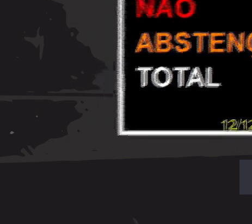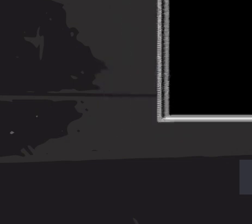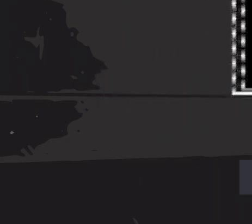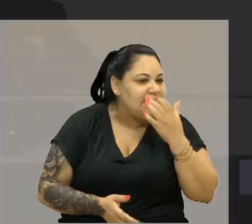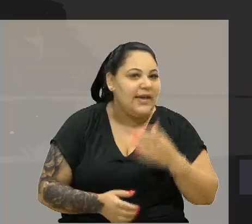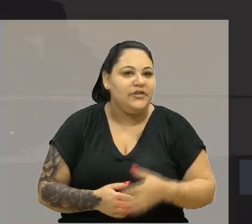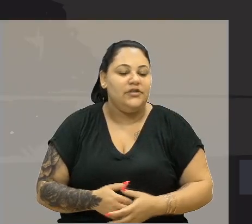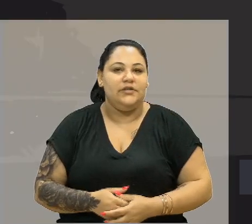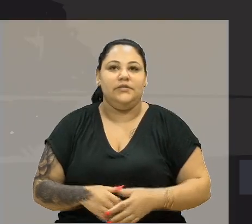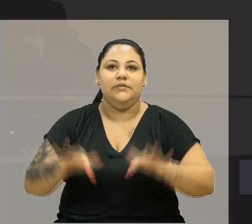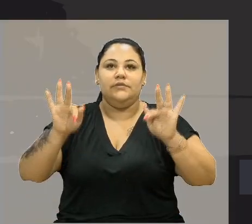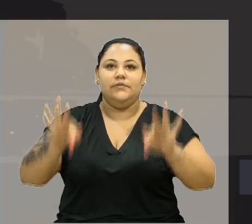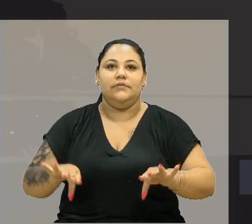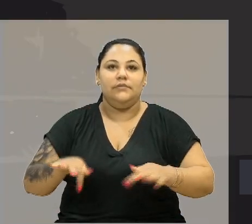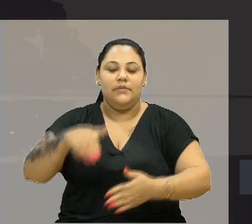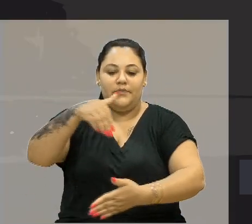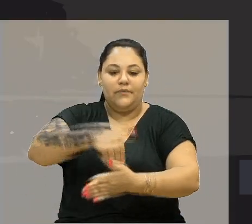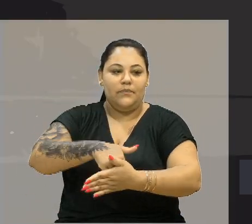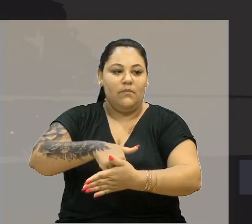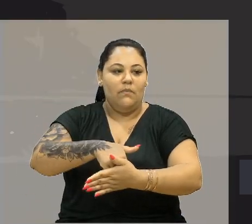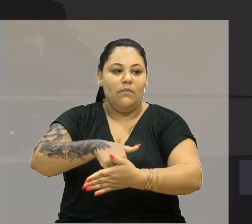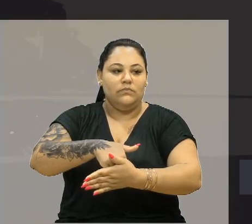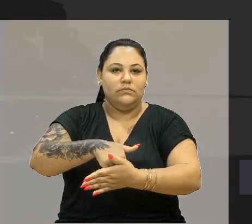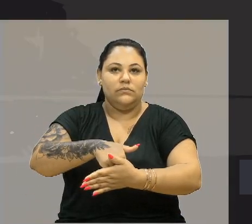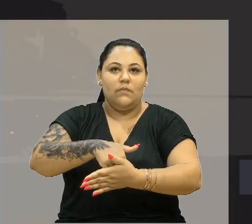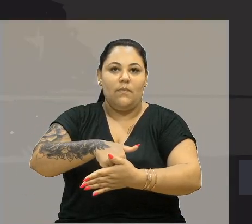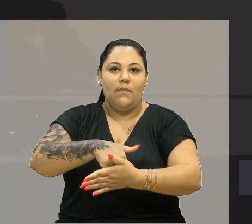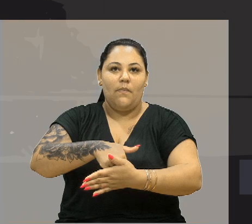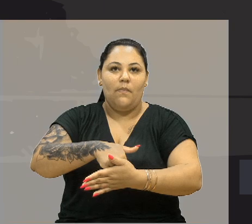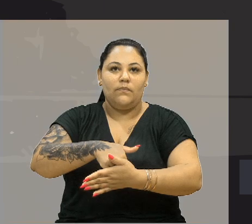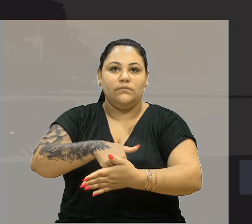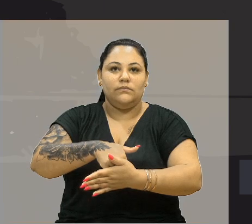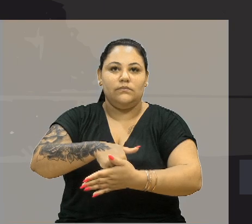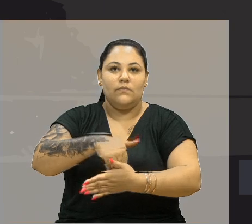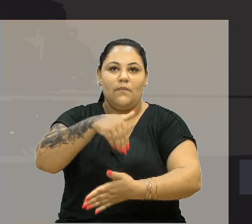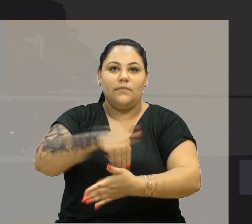Encerrado o registro dos votos, encerrada a votação.